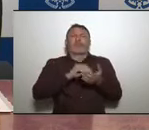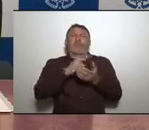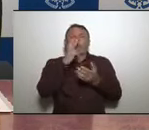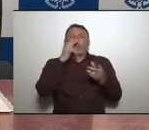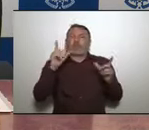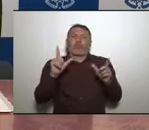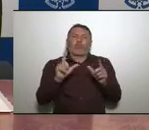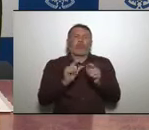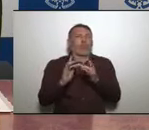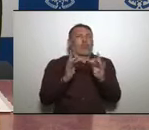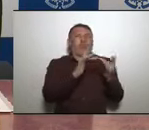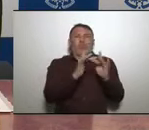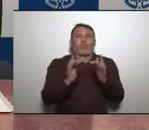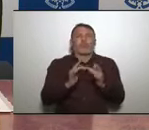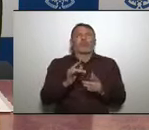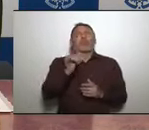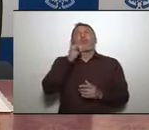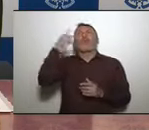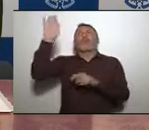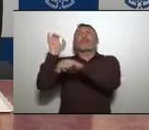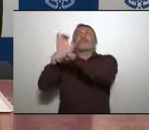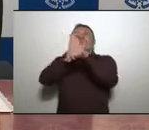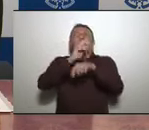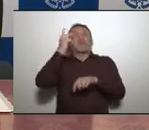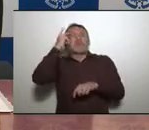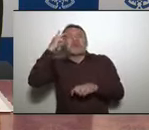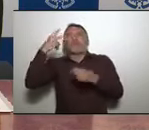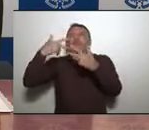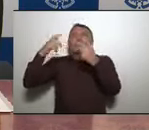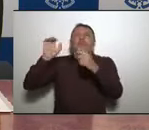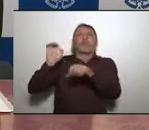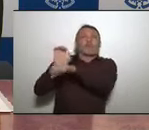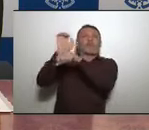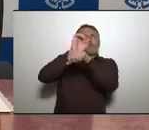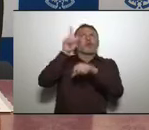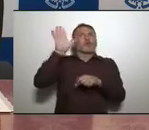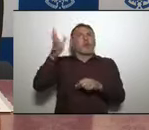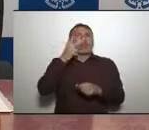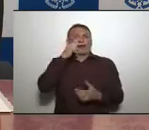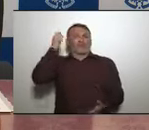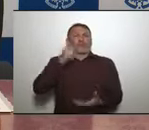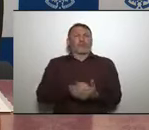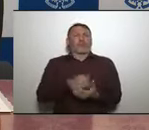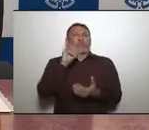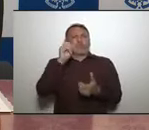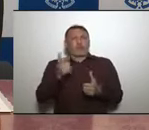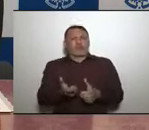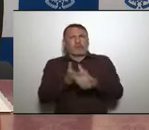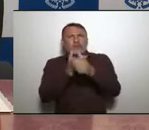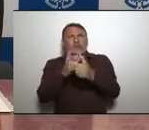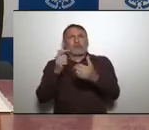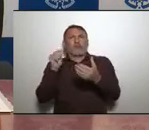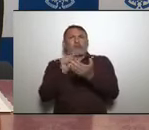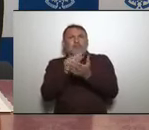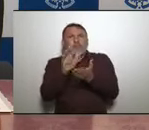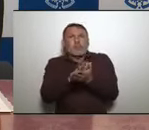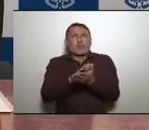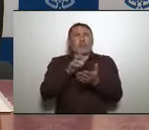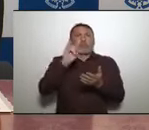exemplo Maranhão, São Paulo, que já adotam medidas de punição ao cidadão que não respeita